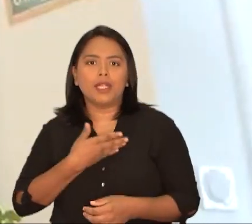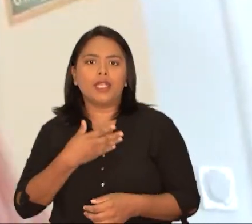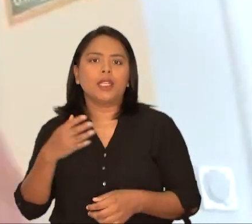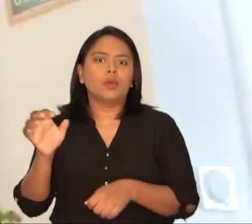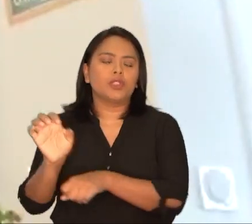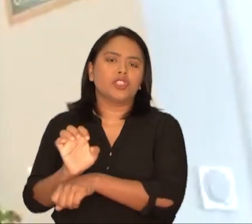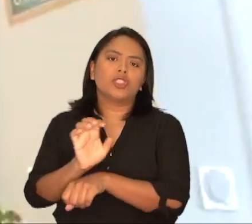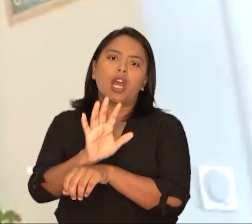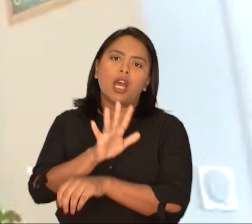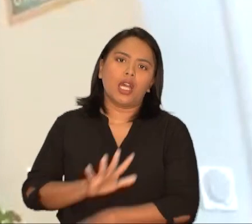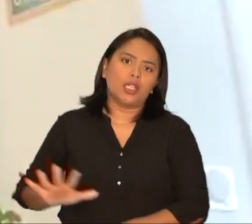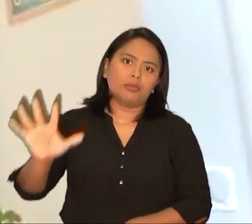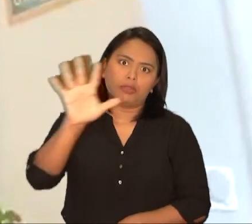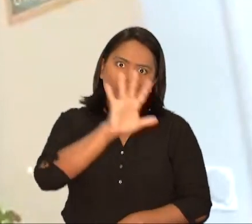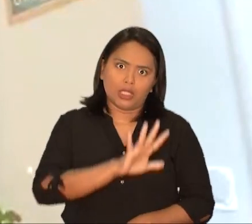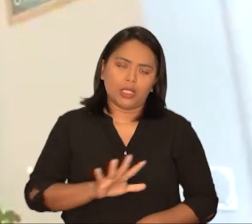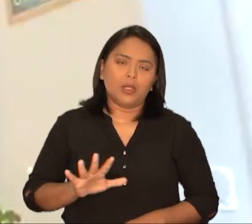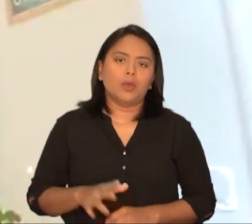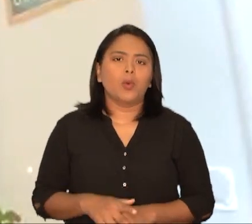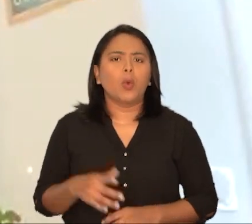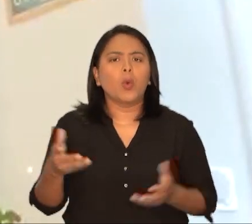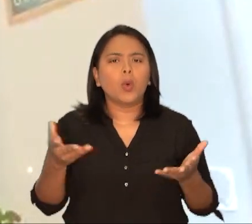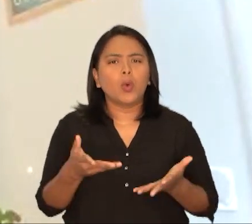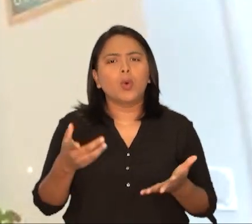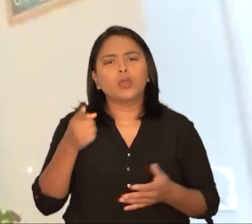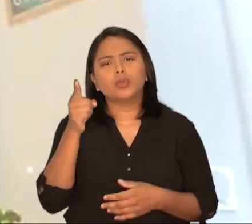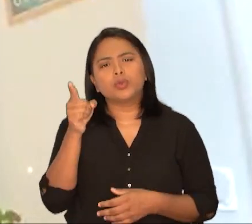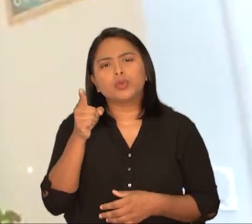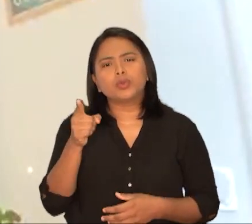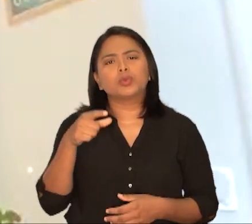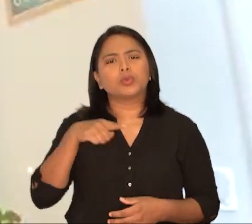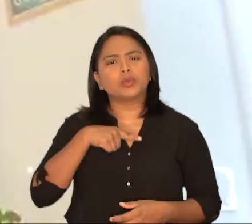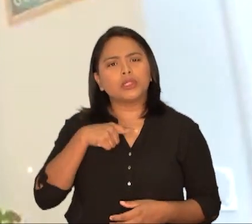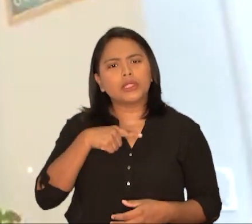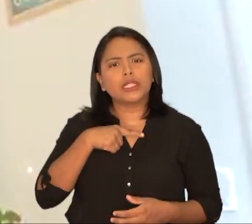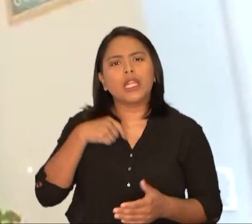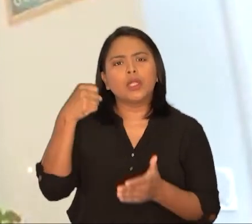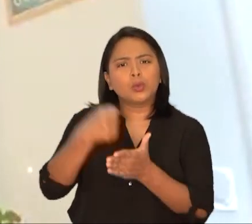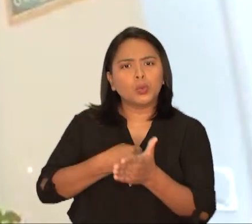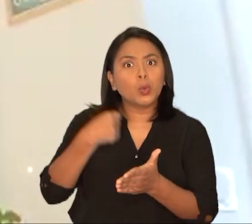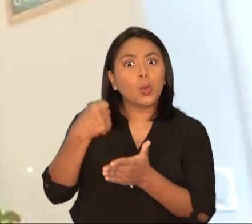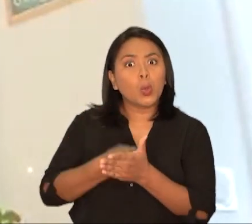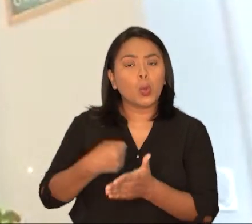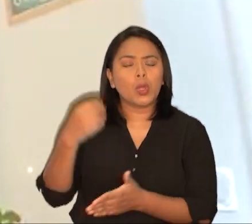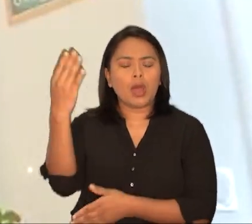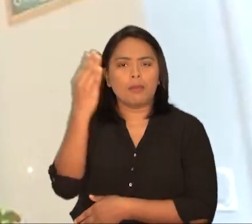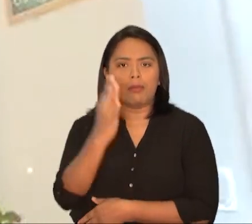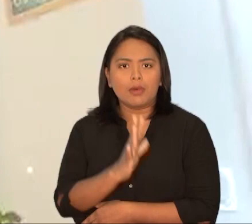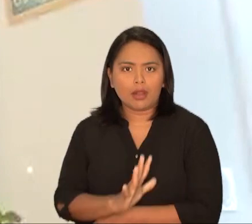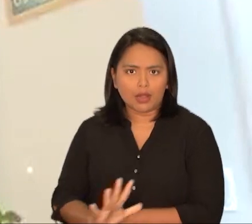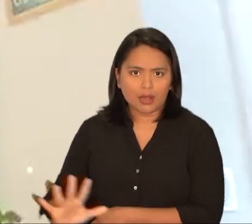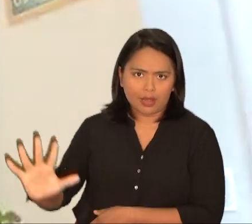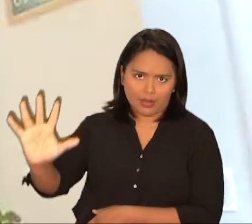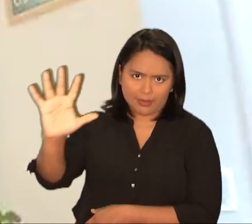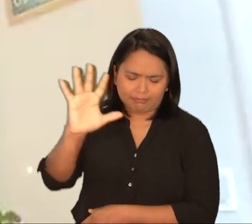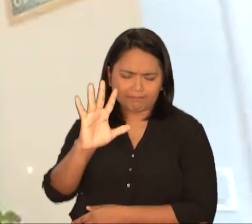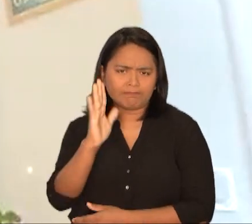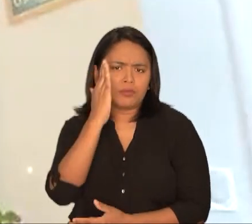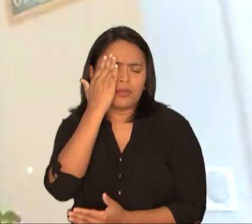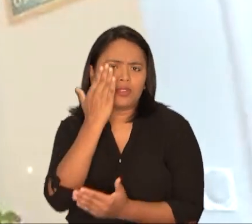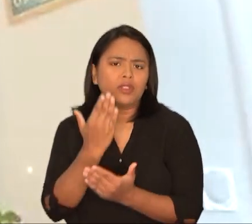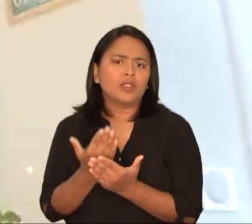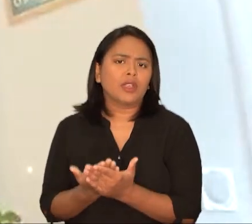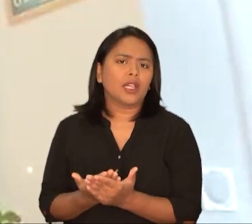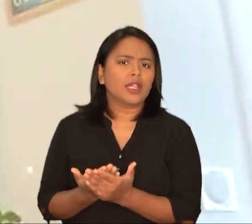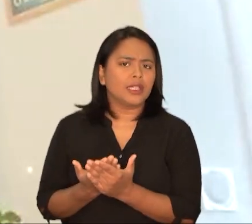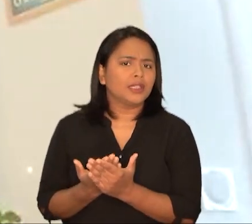Estado. Hoje, você que é essa mulher que levanta a bandeira, que tem uma luta nacional, você